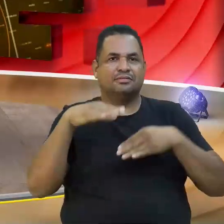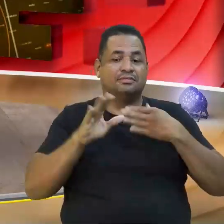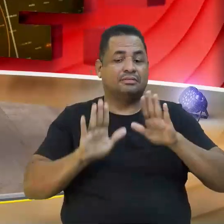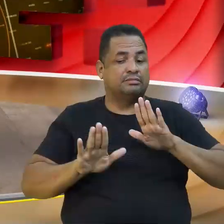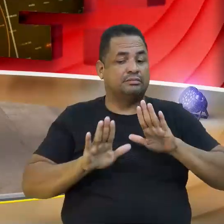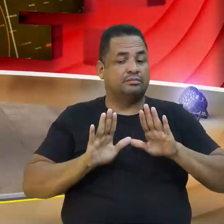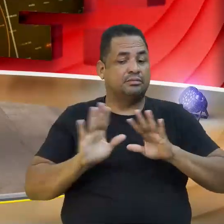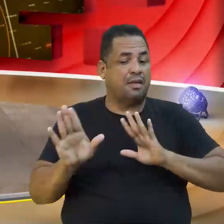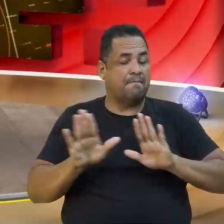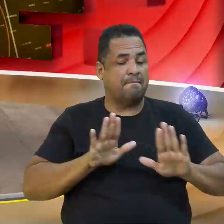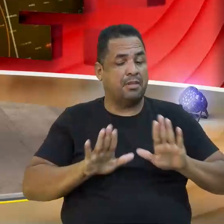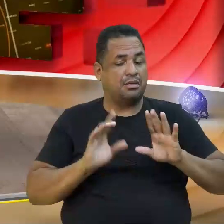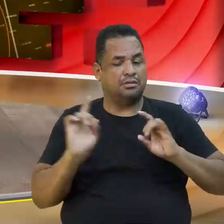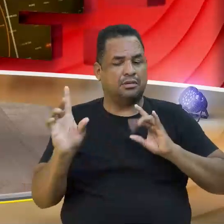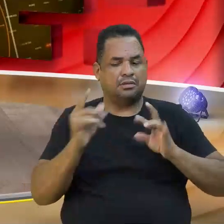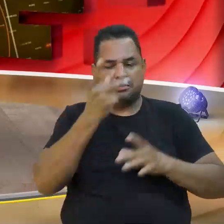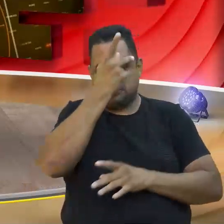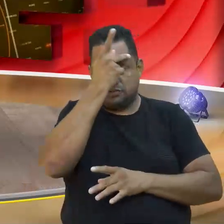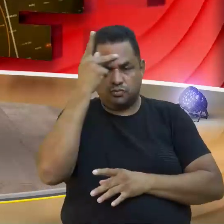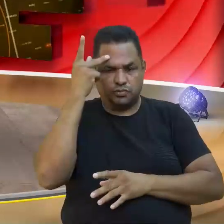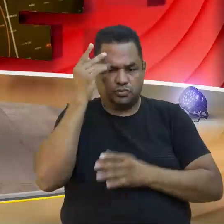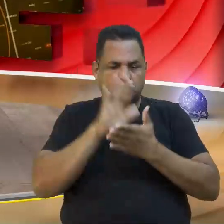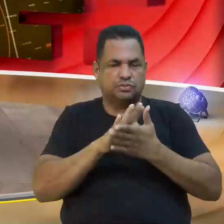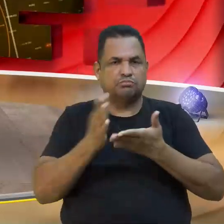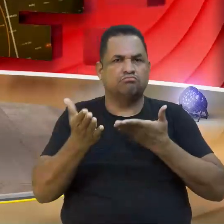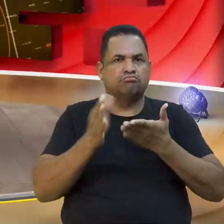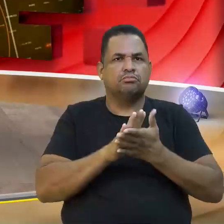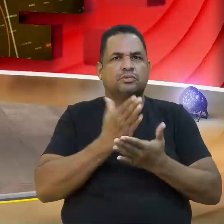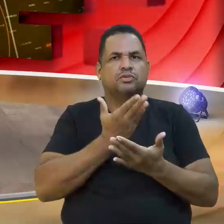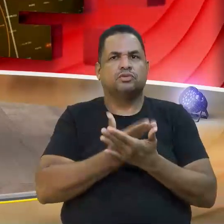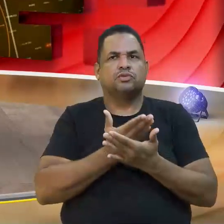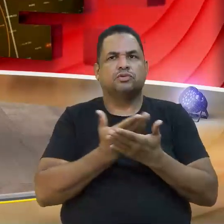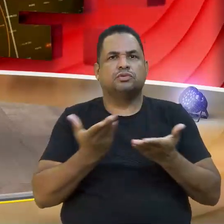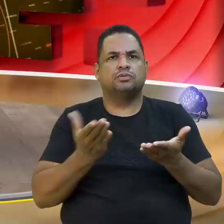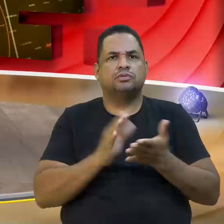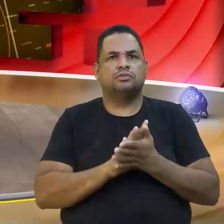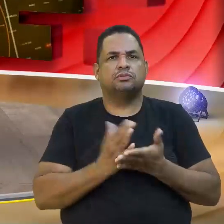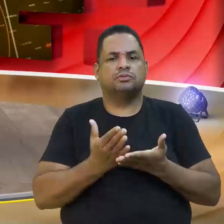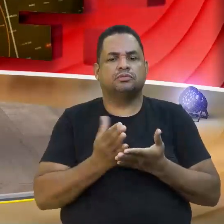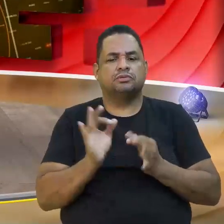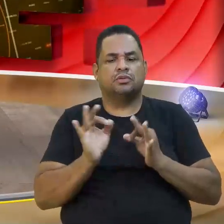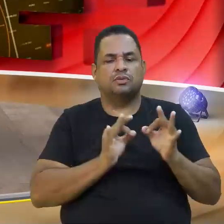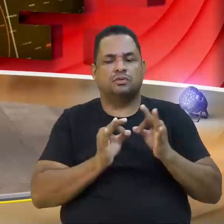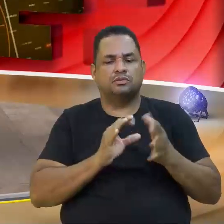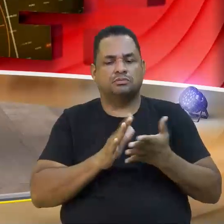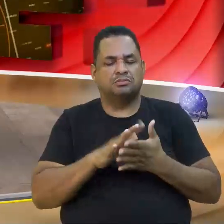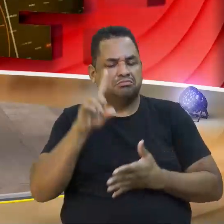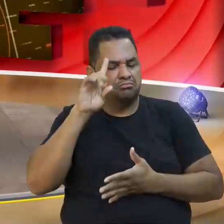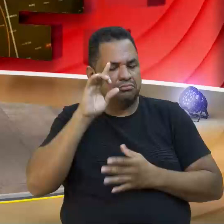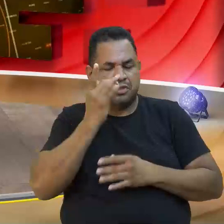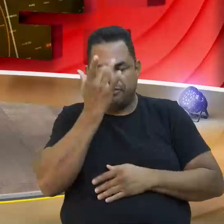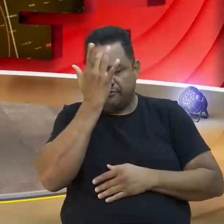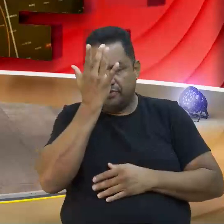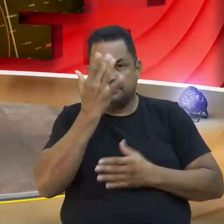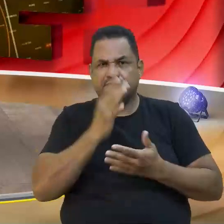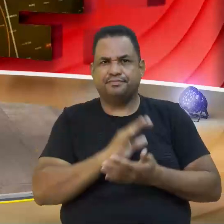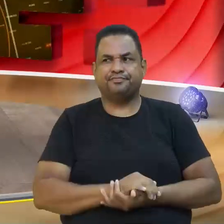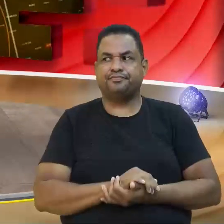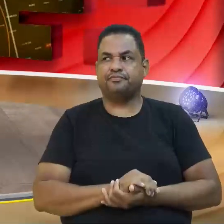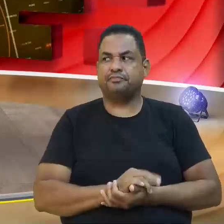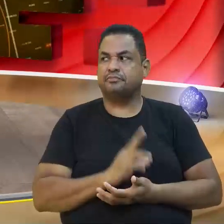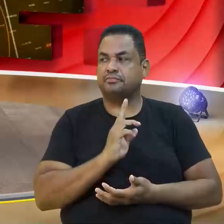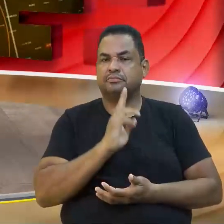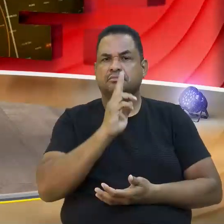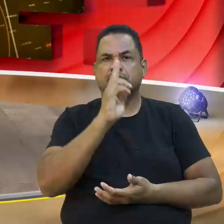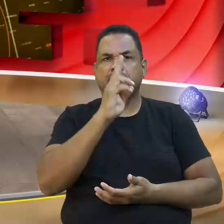Cada pessoa tem um jeito de trabalhar, de estudar. E com certeza, se você criar essa rotina, vai ficar mais fácil, tá? Dando continuidade, então,